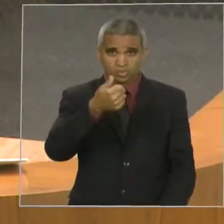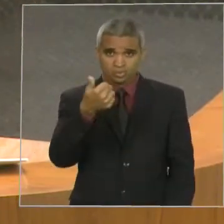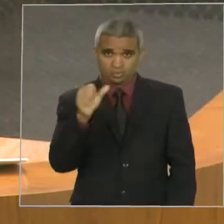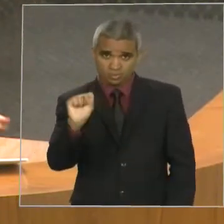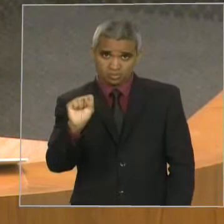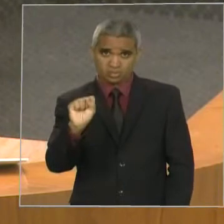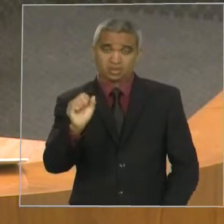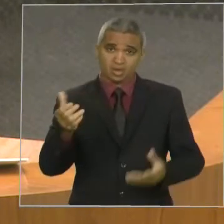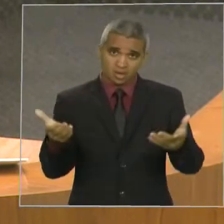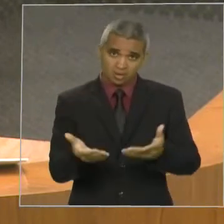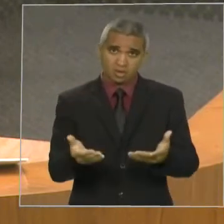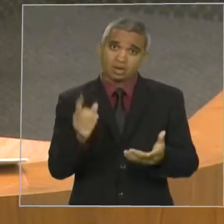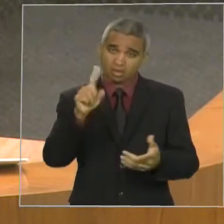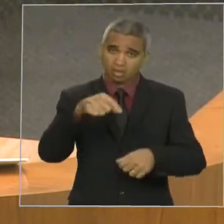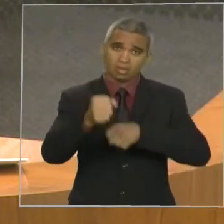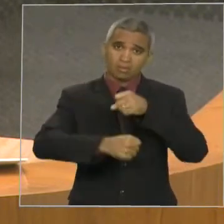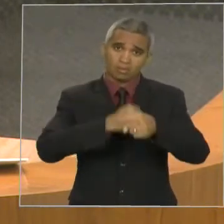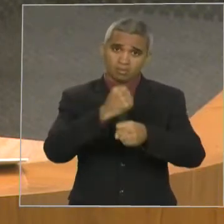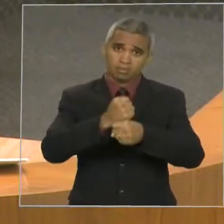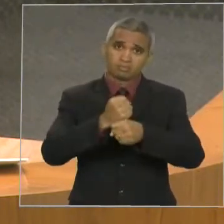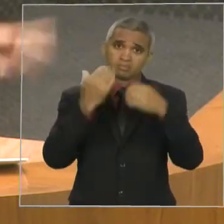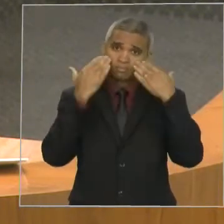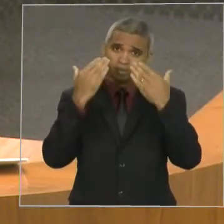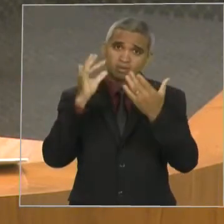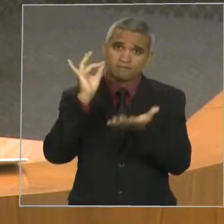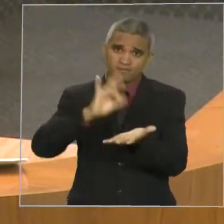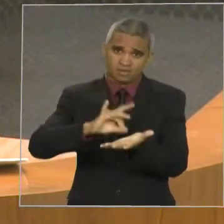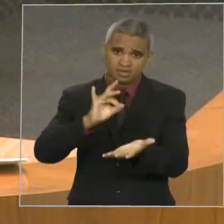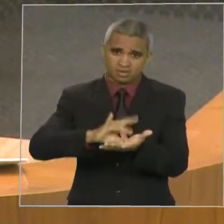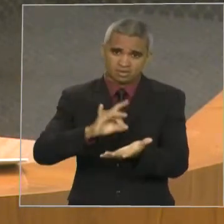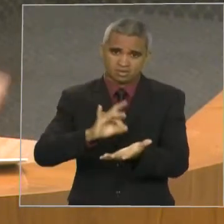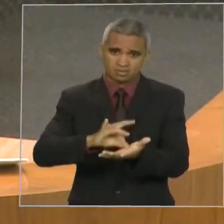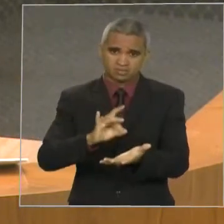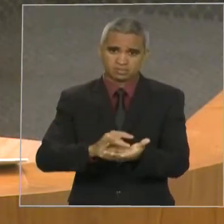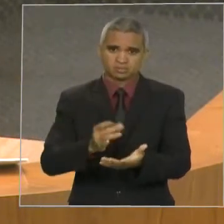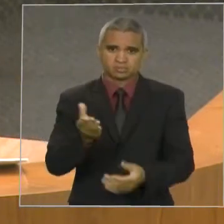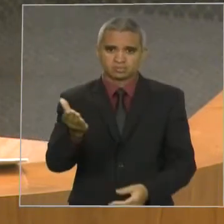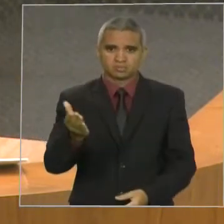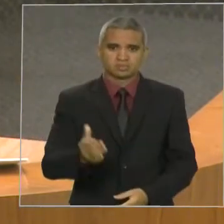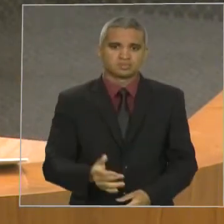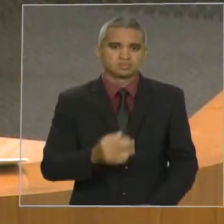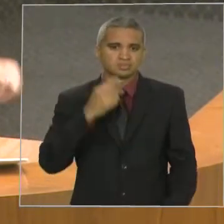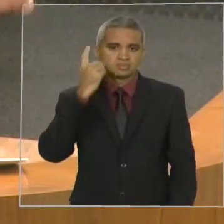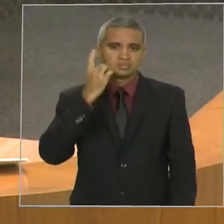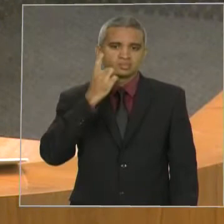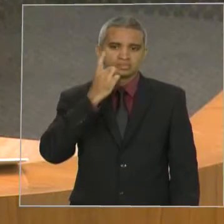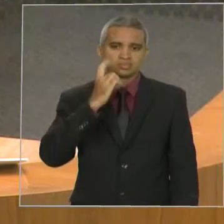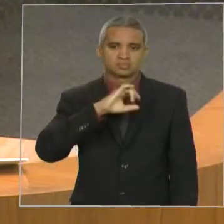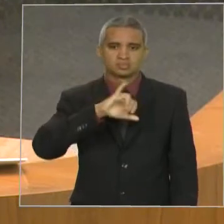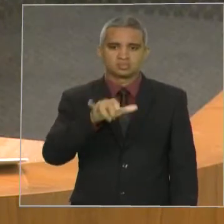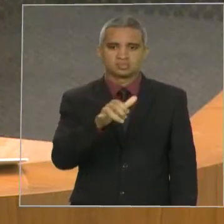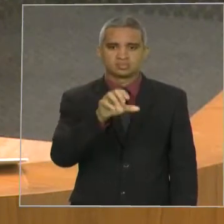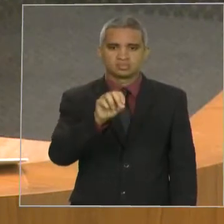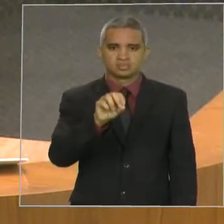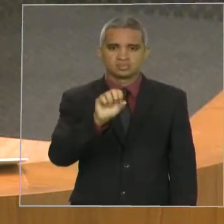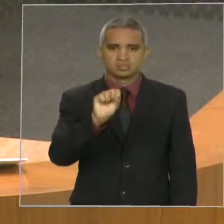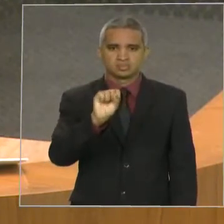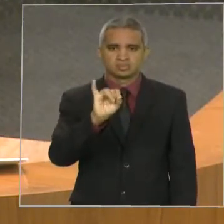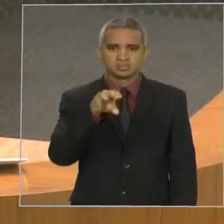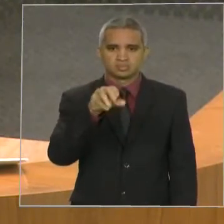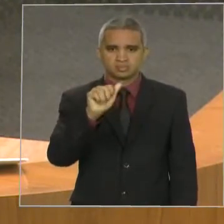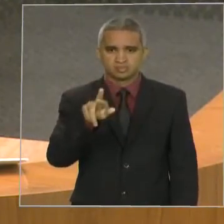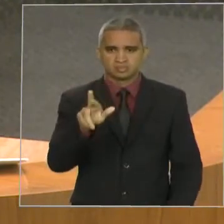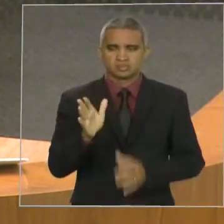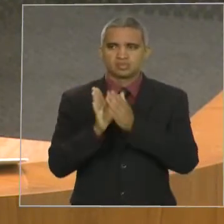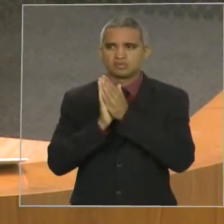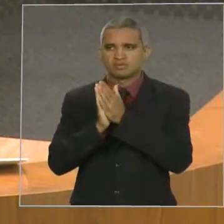Graça, da verdade, deputado Josimar. Um minutinho, 30 segundos, presidente. É o